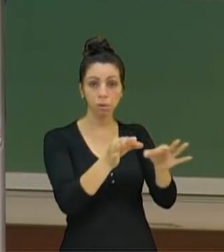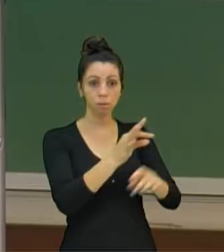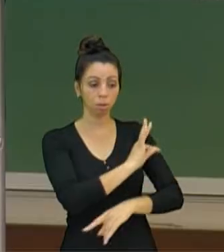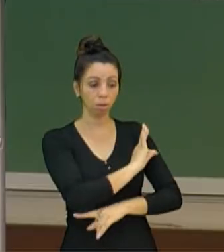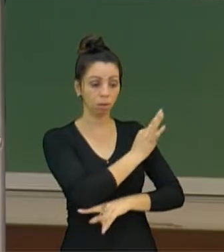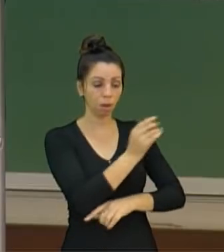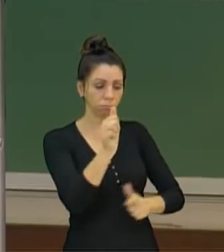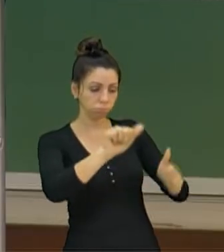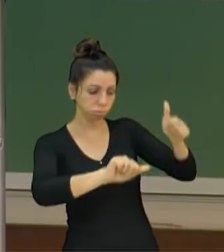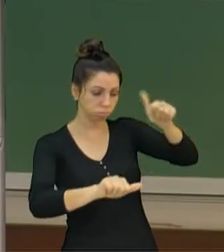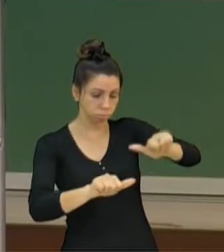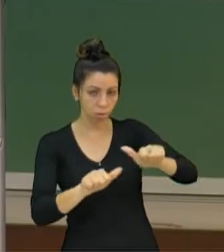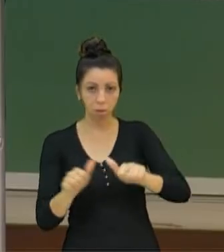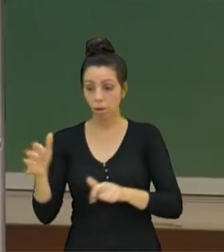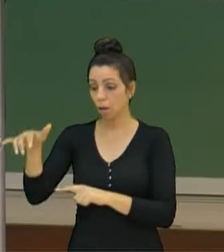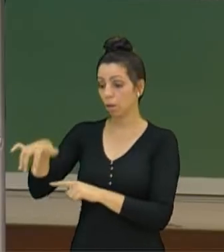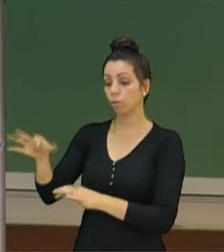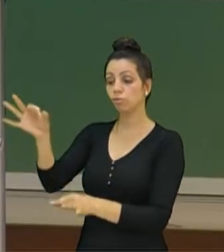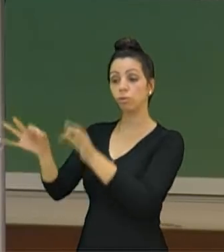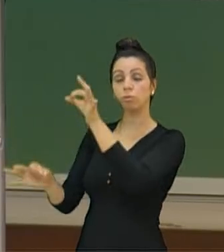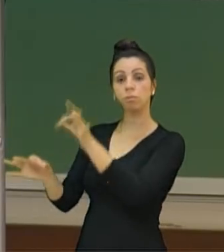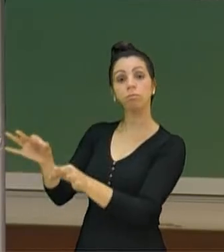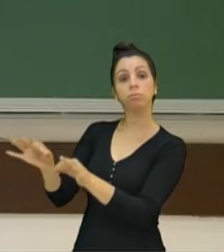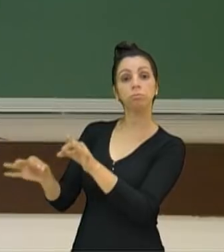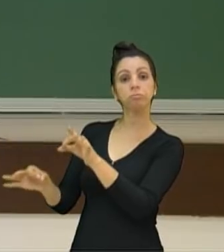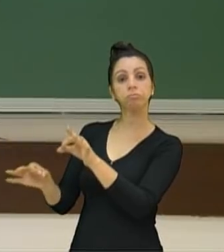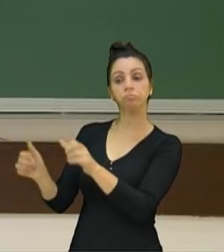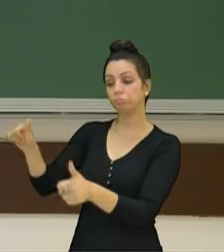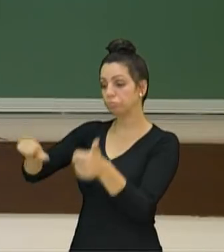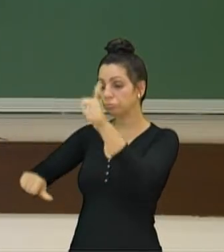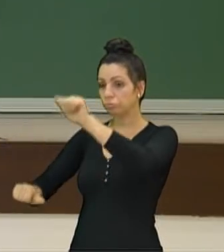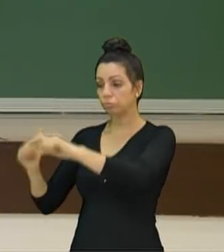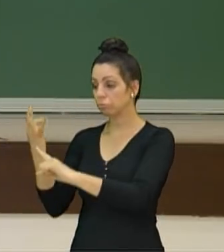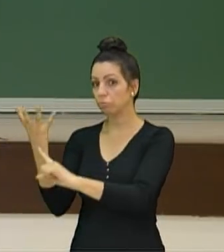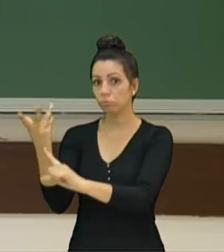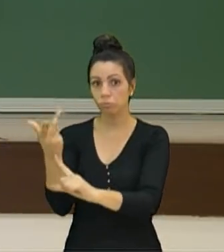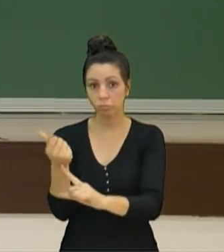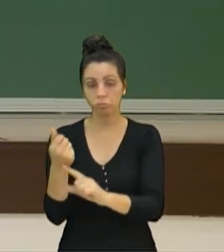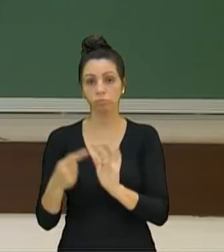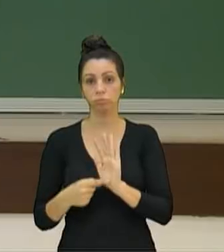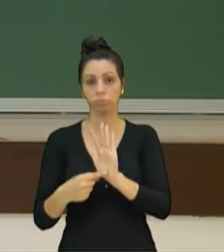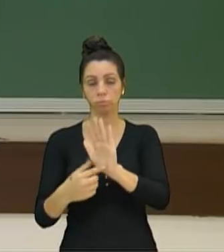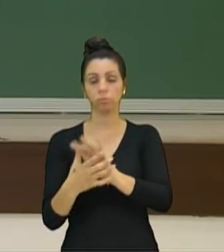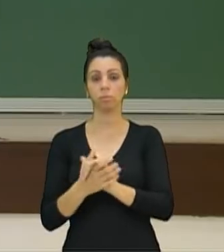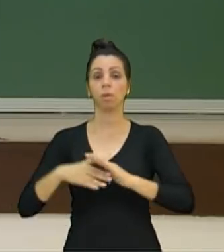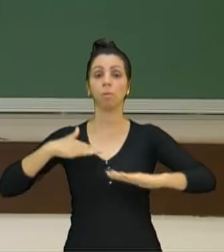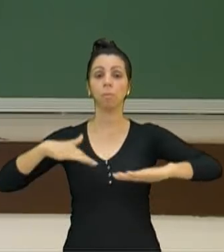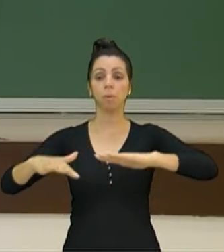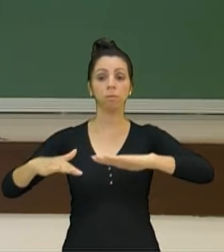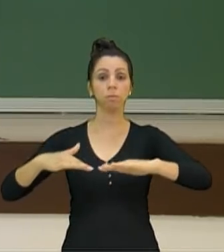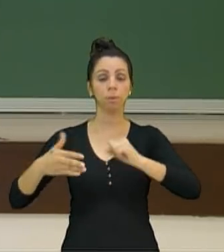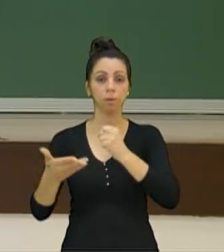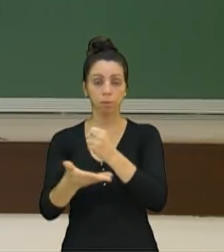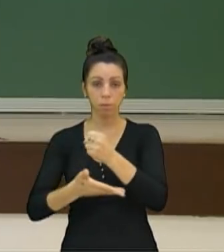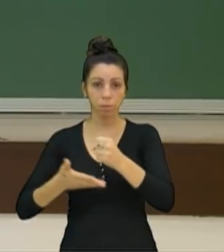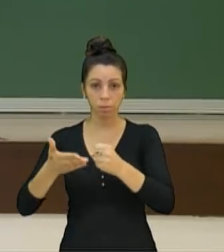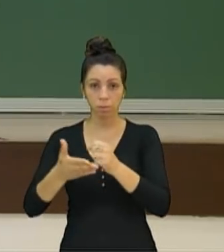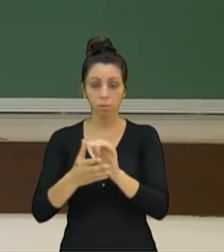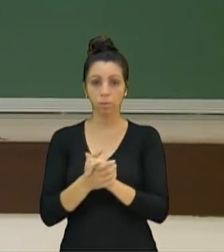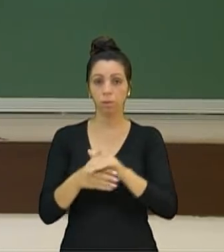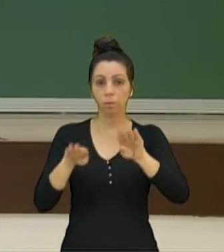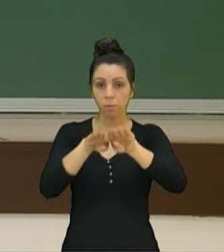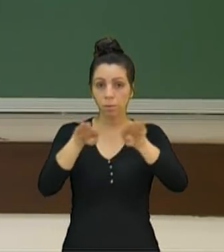e outra que avalia o aspecto artístico das apresentações. E os movimentos básicos são o vertical,